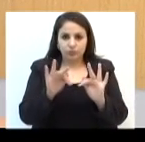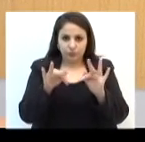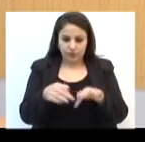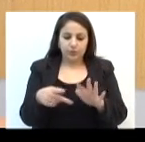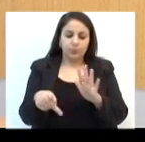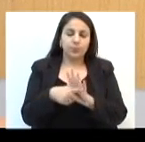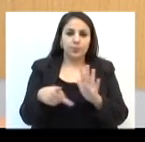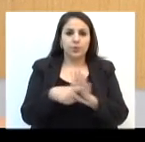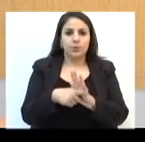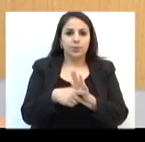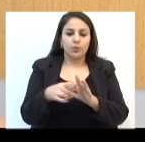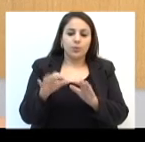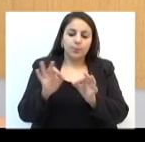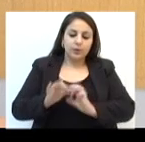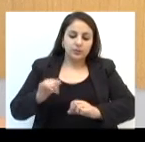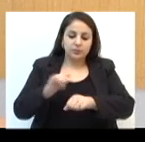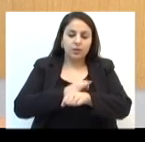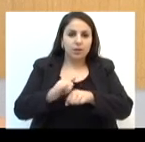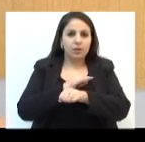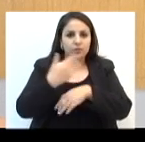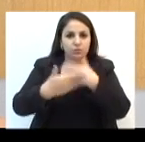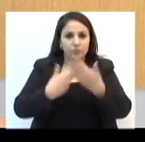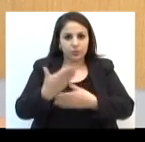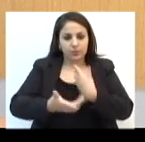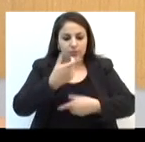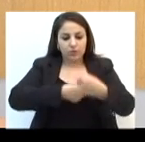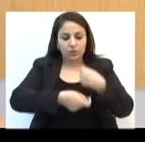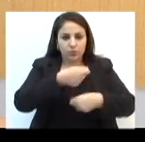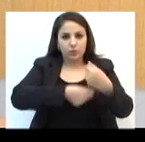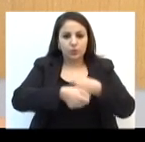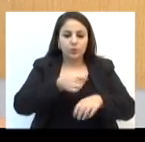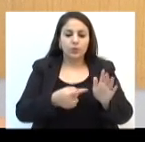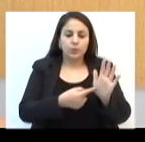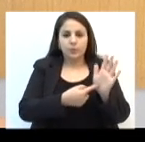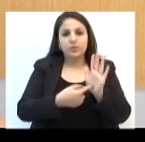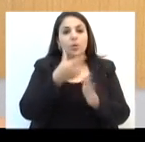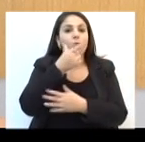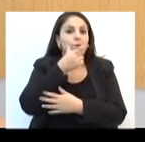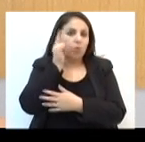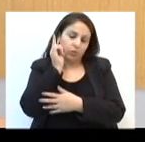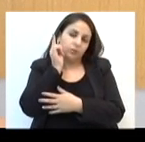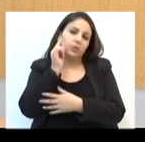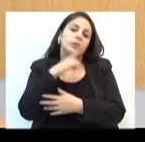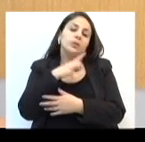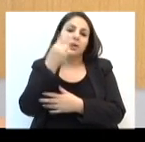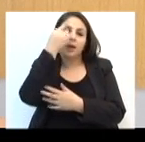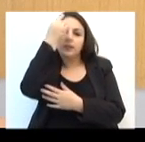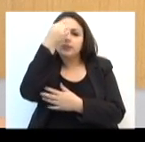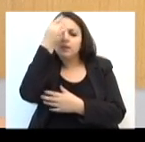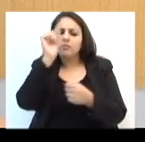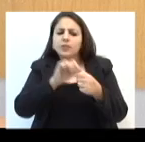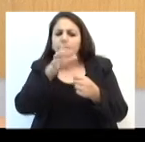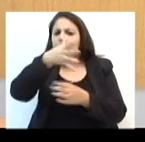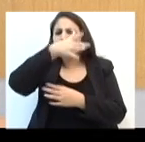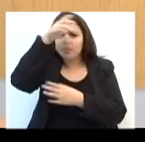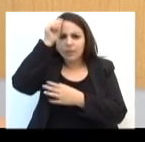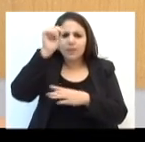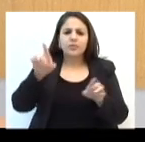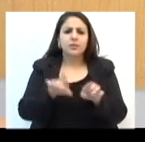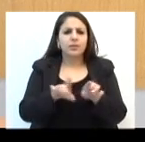O relatório final do Plano Estratégico de Desenvolvimento Econômico foi apresentado ontem. A ideia era